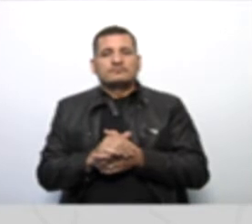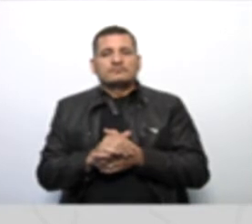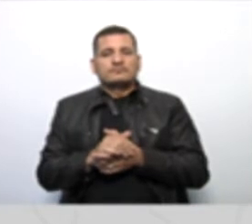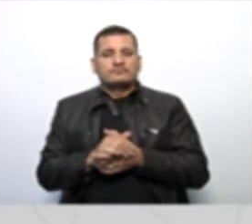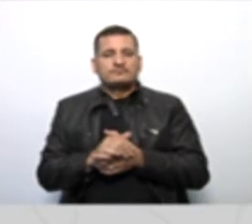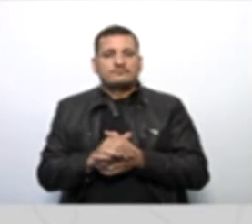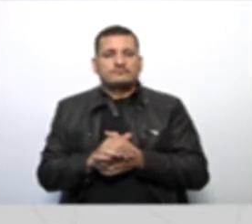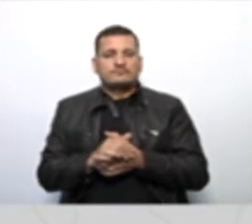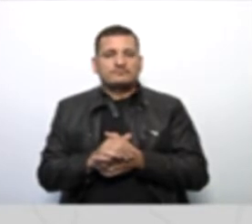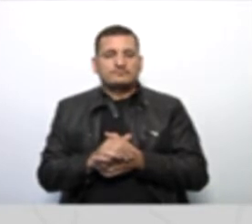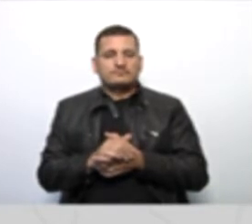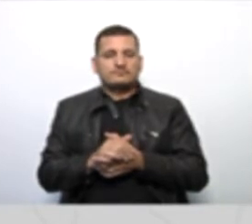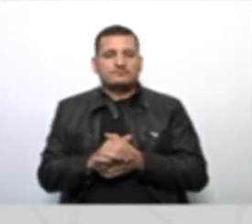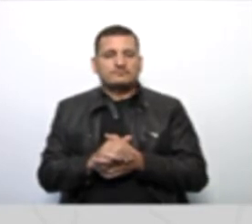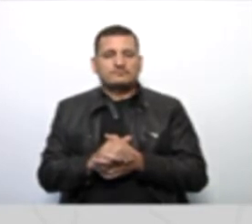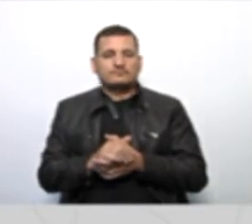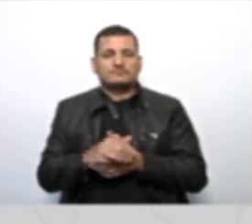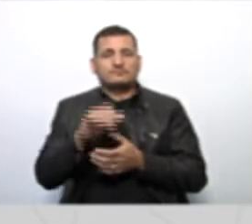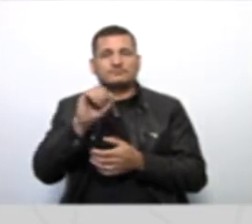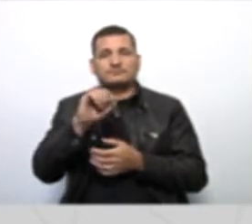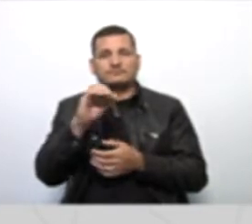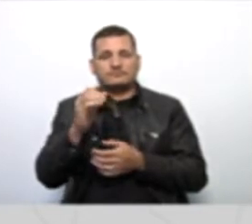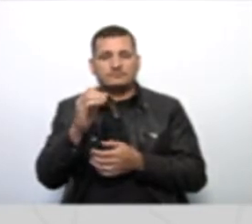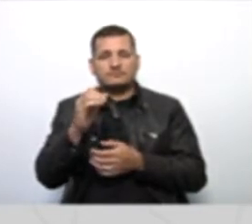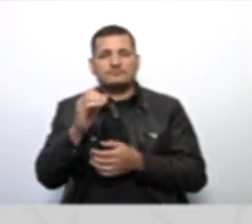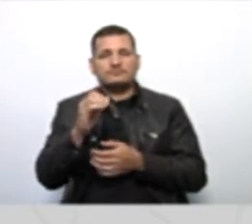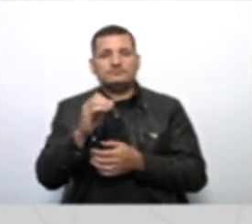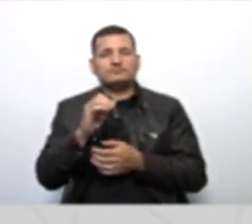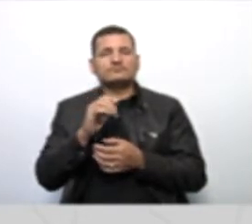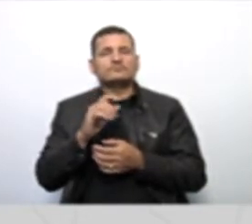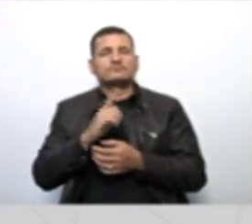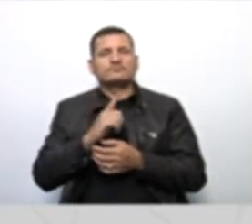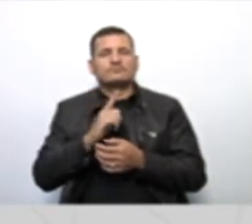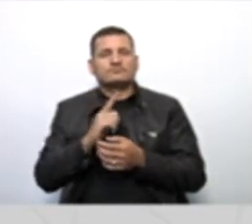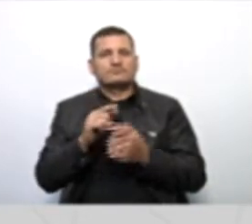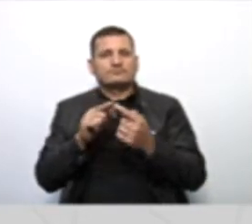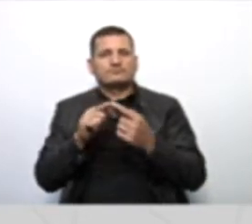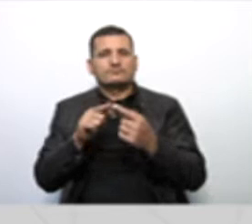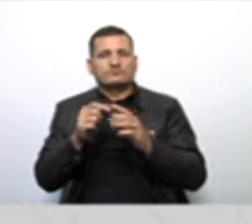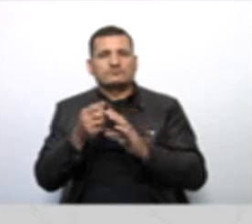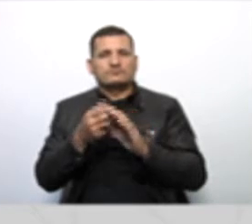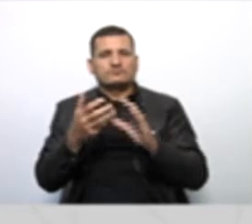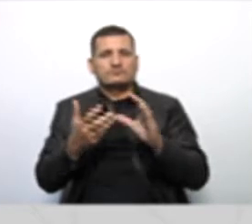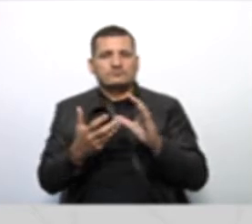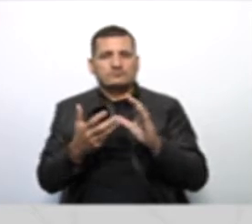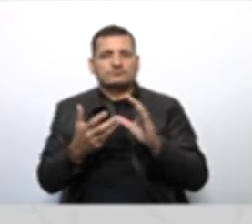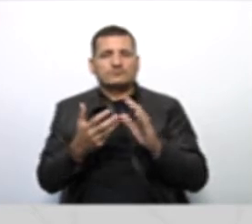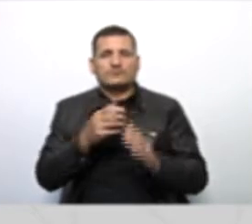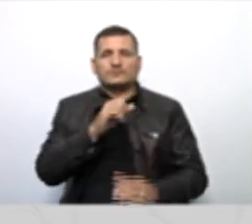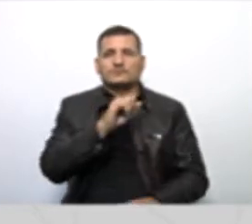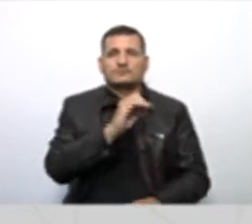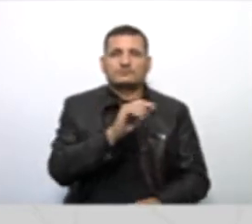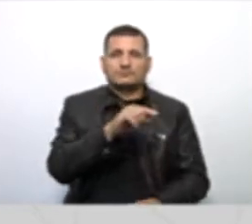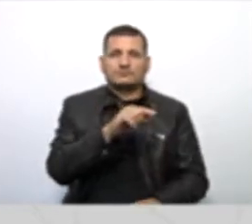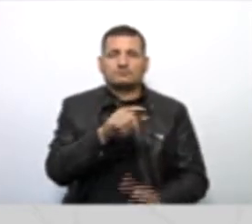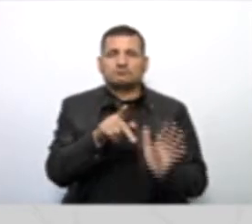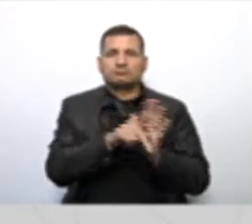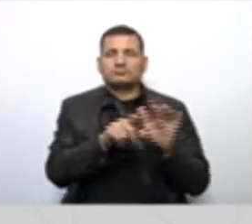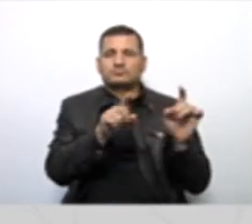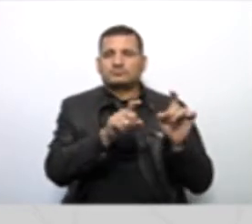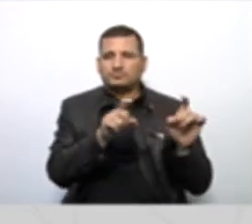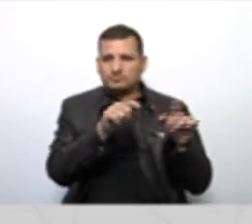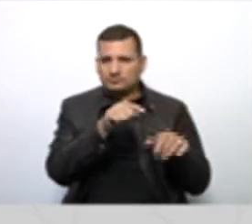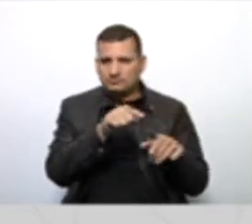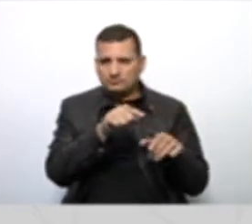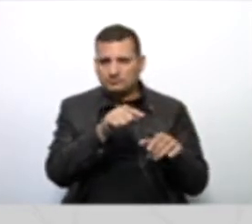lá, continuando aqui, ó. Sistema operacional móvel combinam características de um sistema operacional do computador